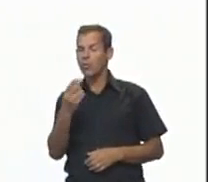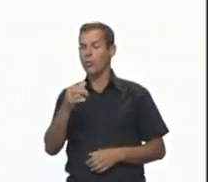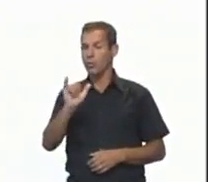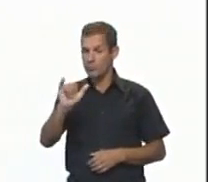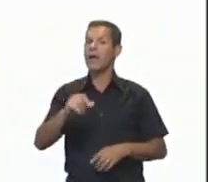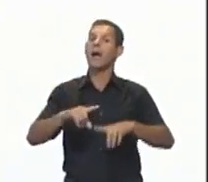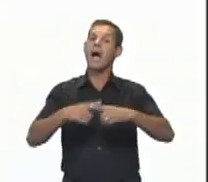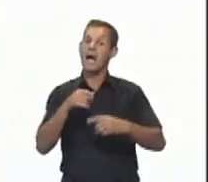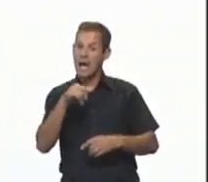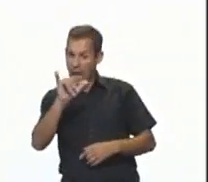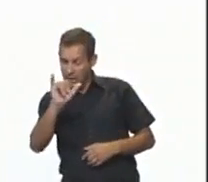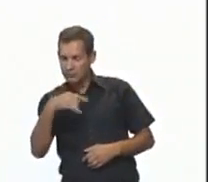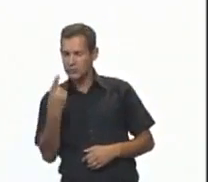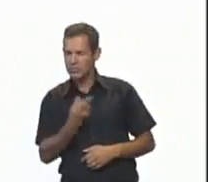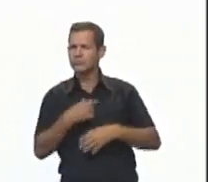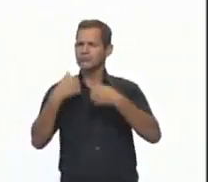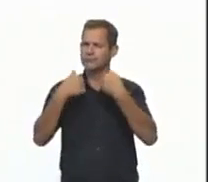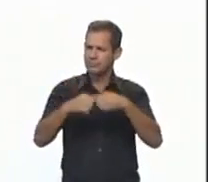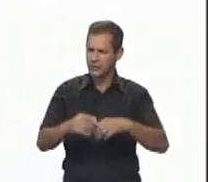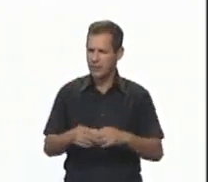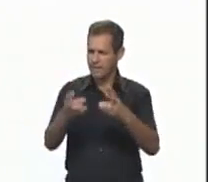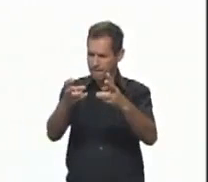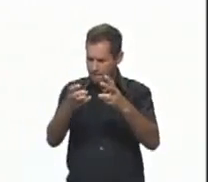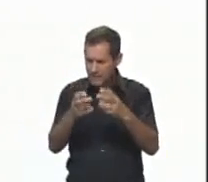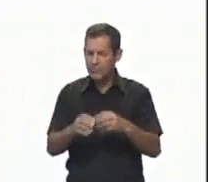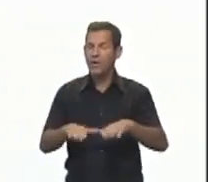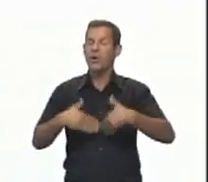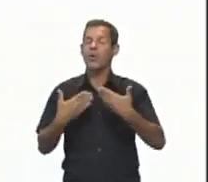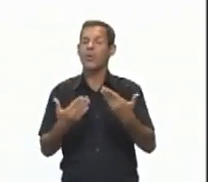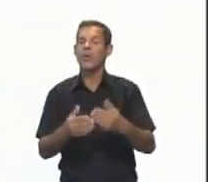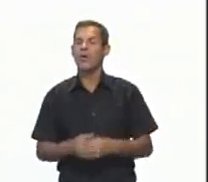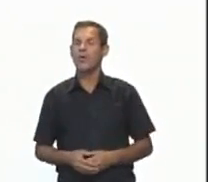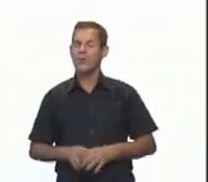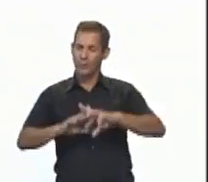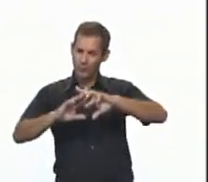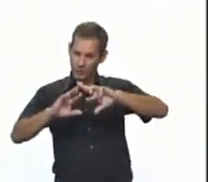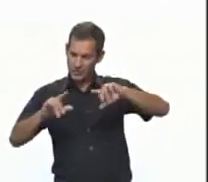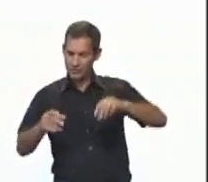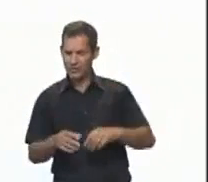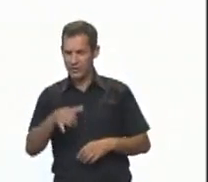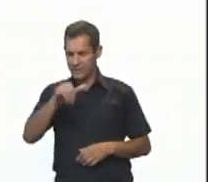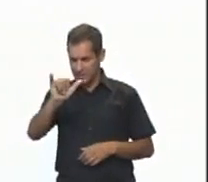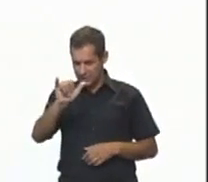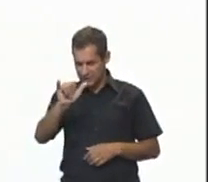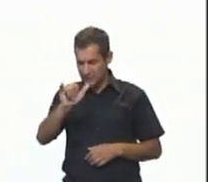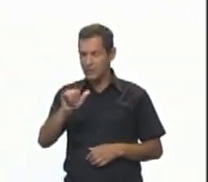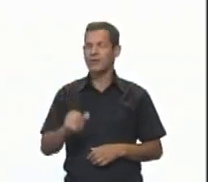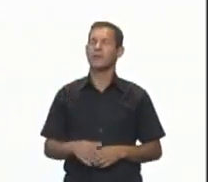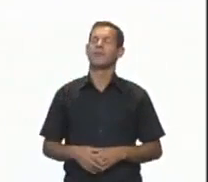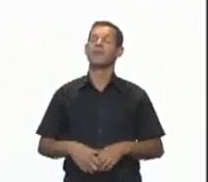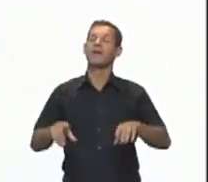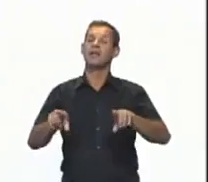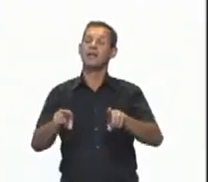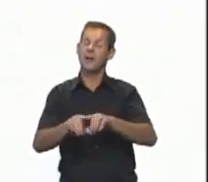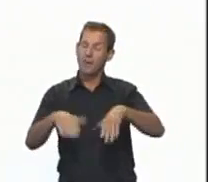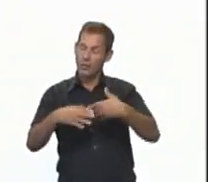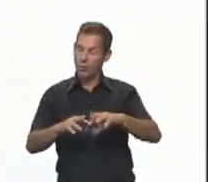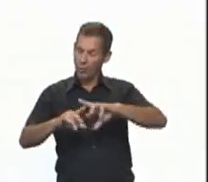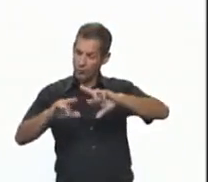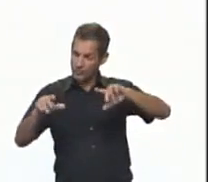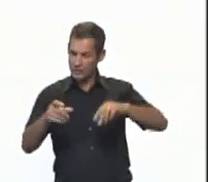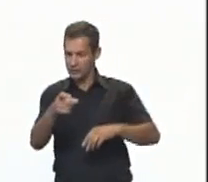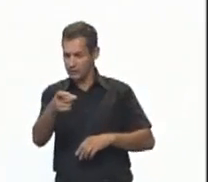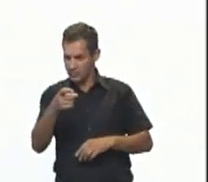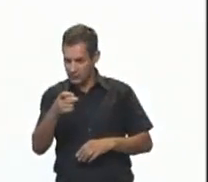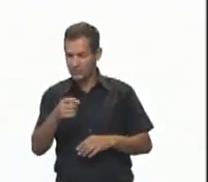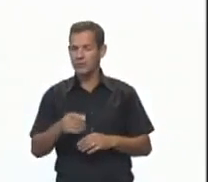y? De y. Então, a gente precisa descobrir qual é a variação de y aqui e qual é a